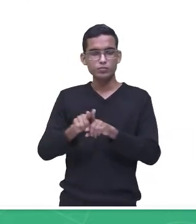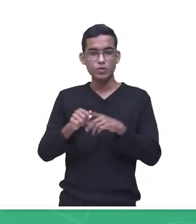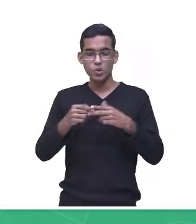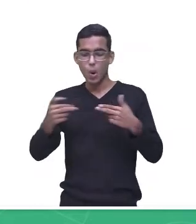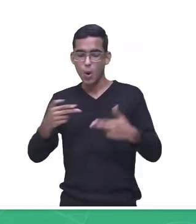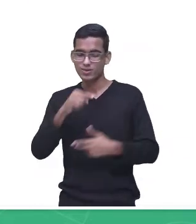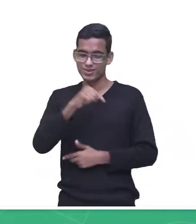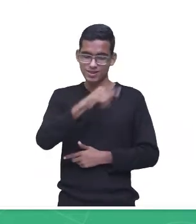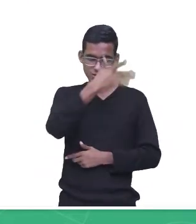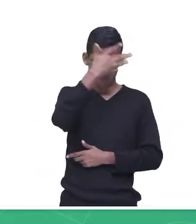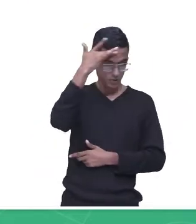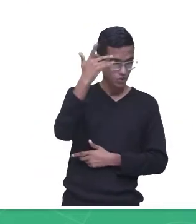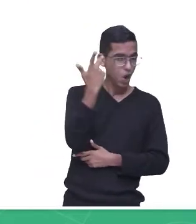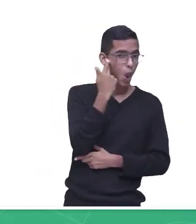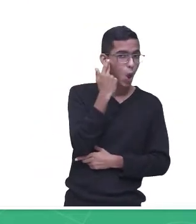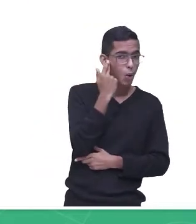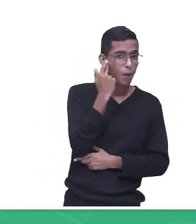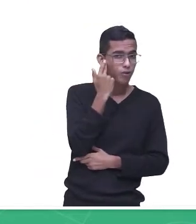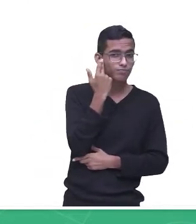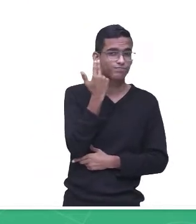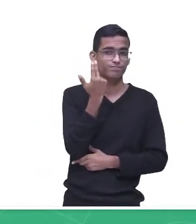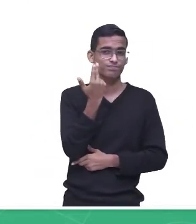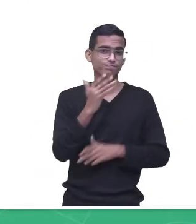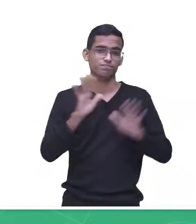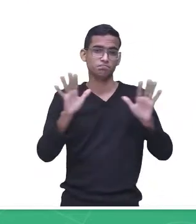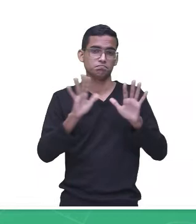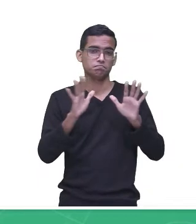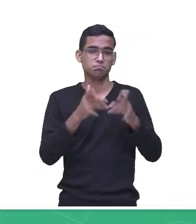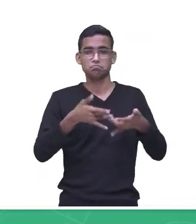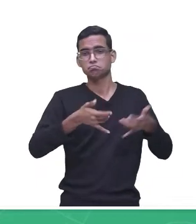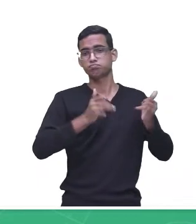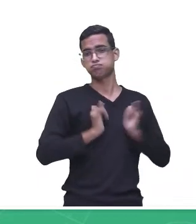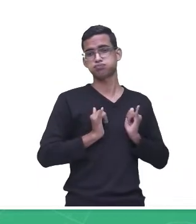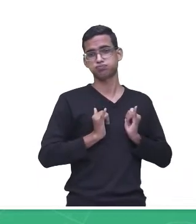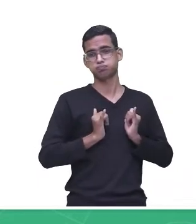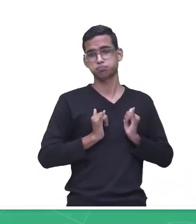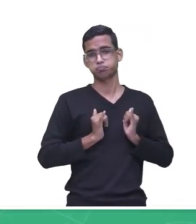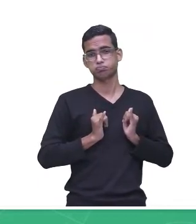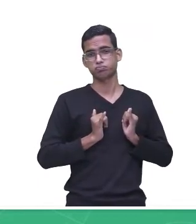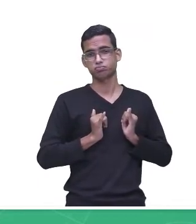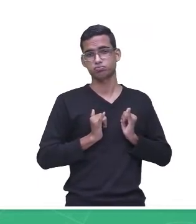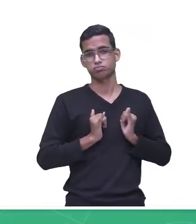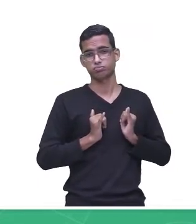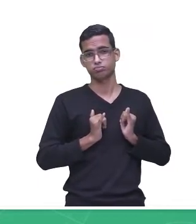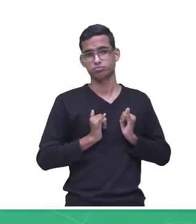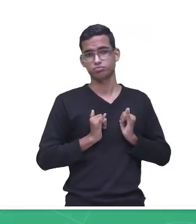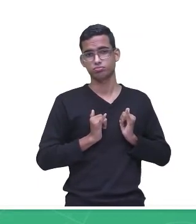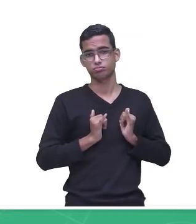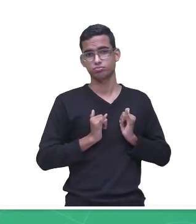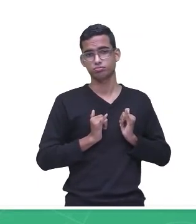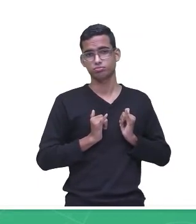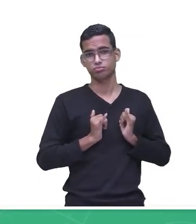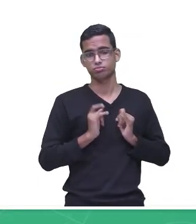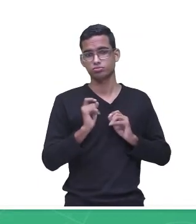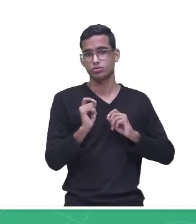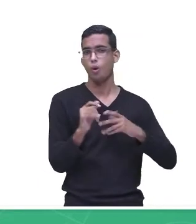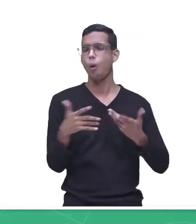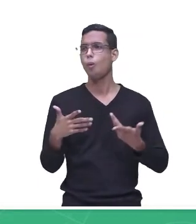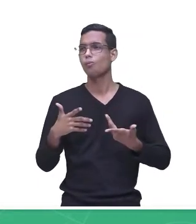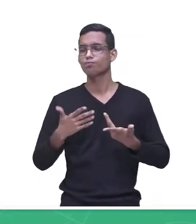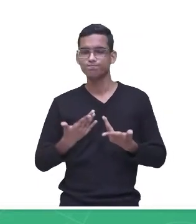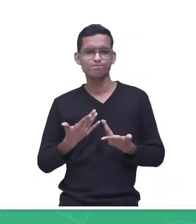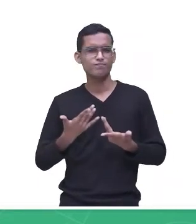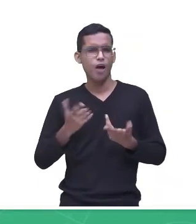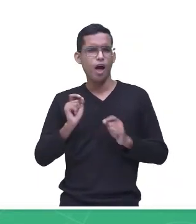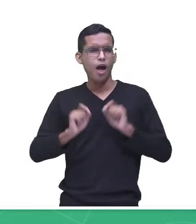vão fazer. Tá claro isso daí? Olha só, quem sou eu então? Eu sou o prisioneiro nesse mundo ou